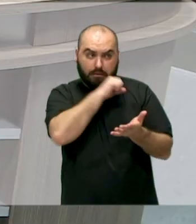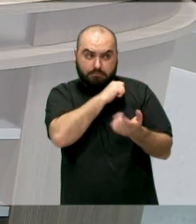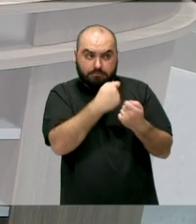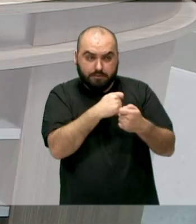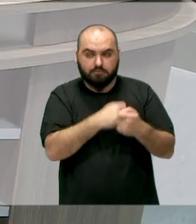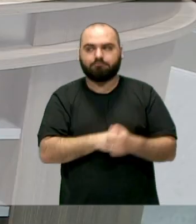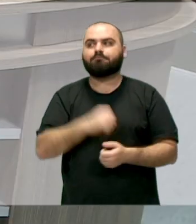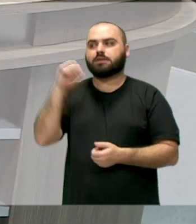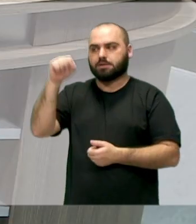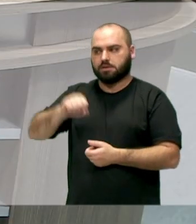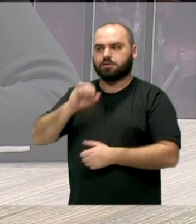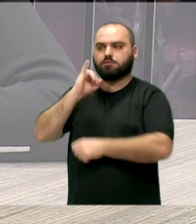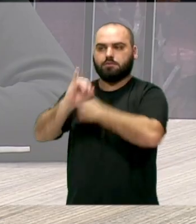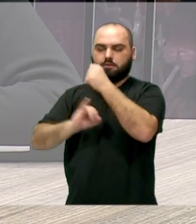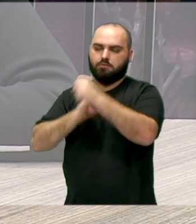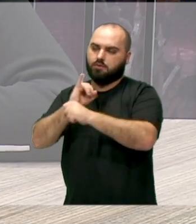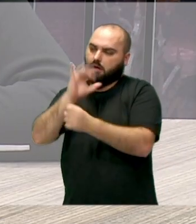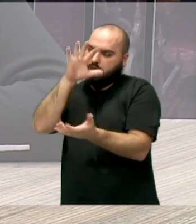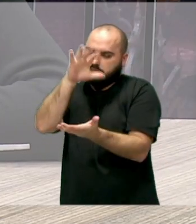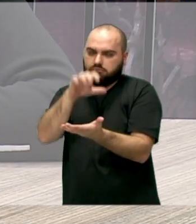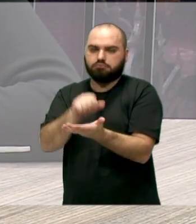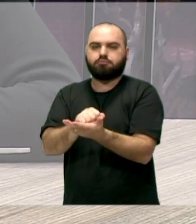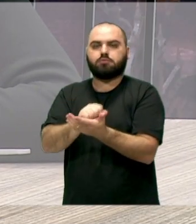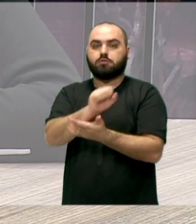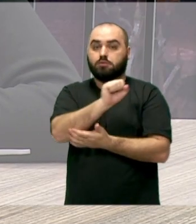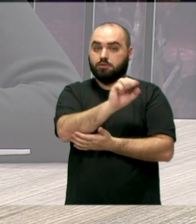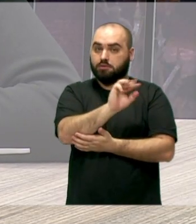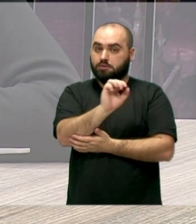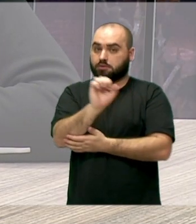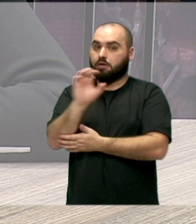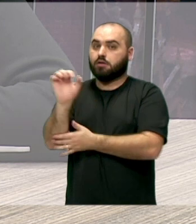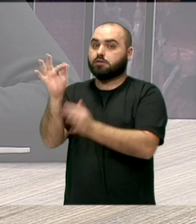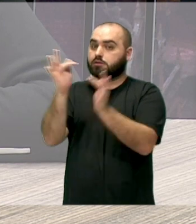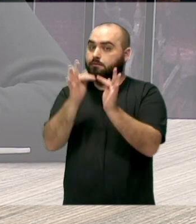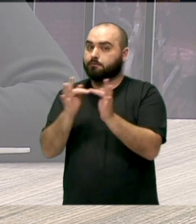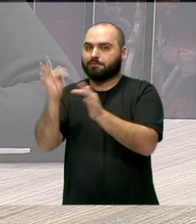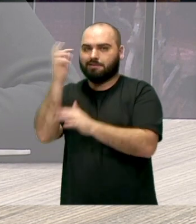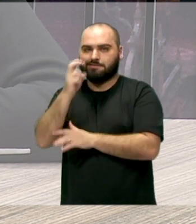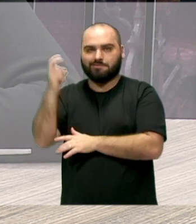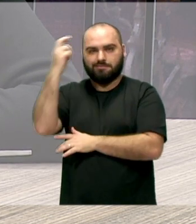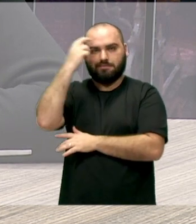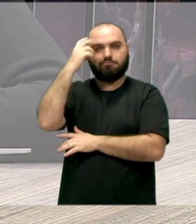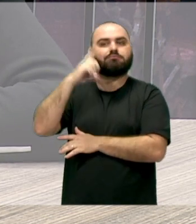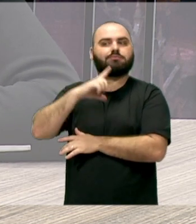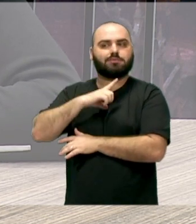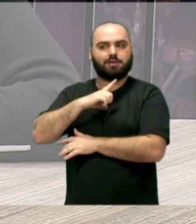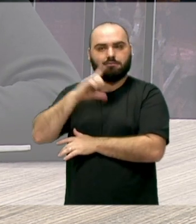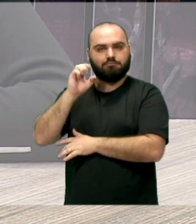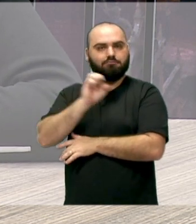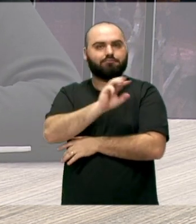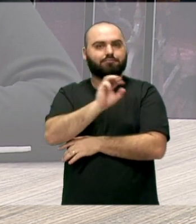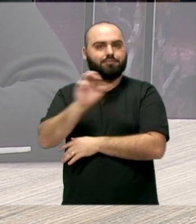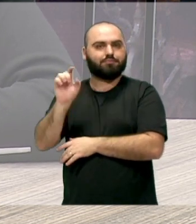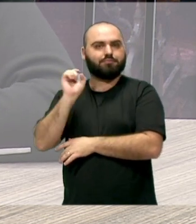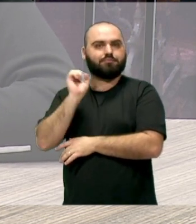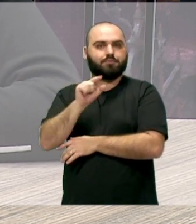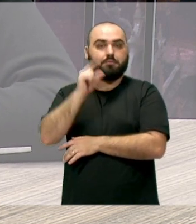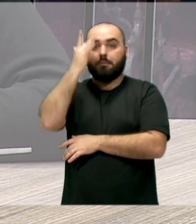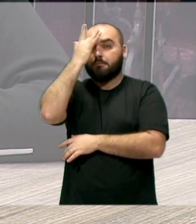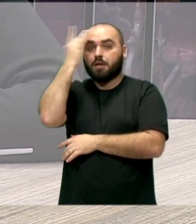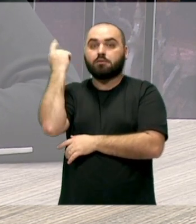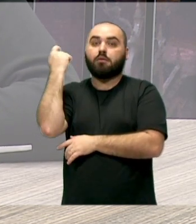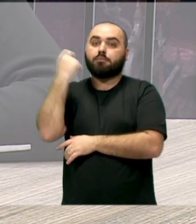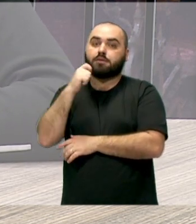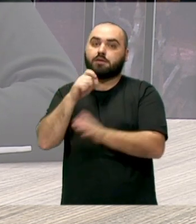A inscrição é online, né? No site da Fundação Cultural tem o link direto lá, a pessoa tem que ter uma conta do Google, tem que